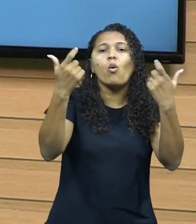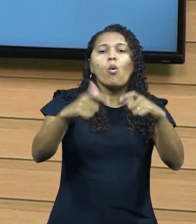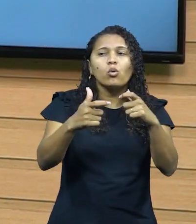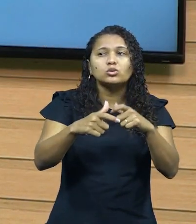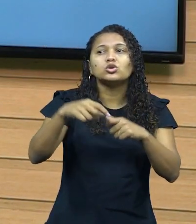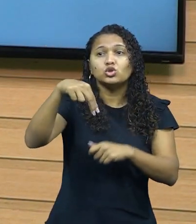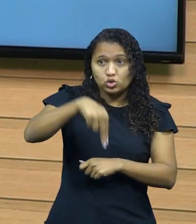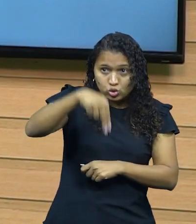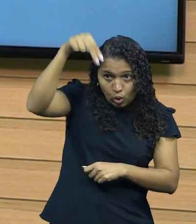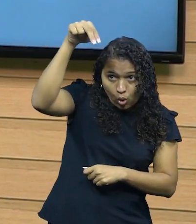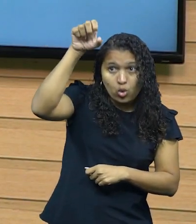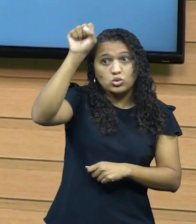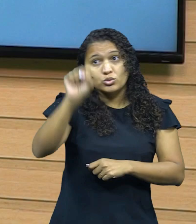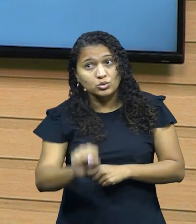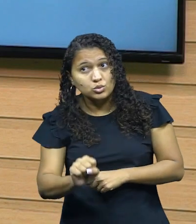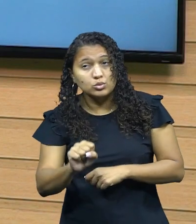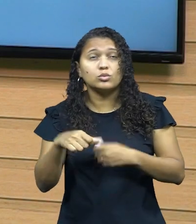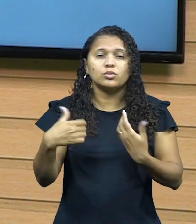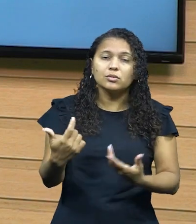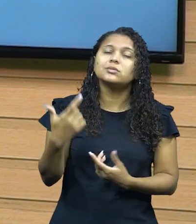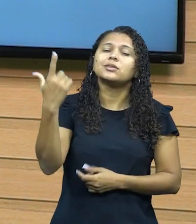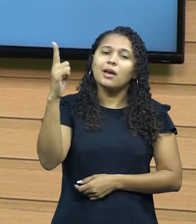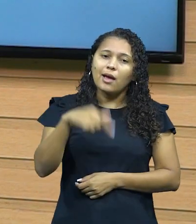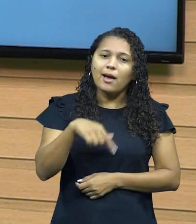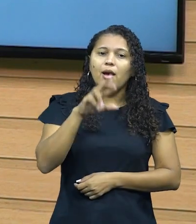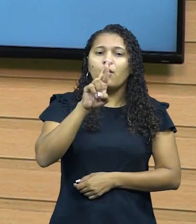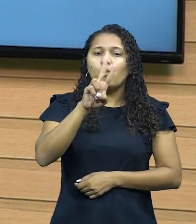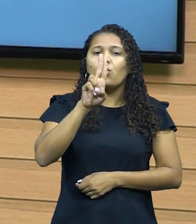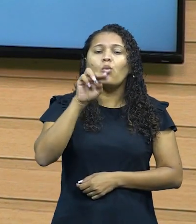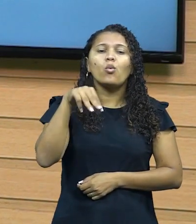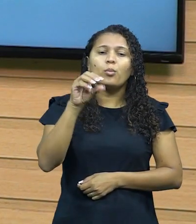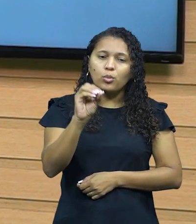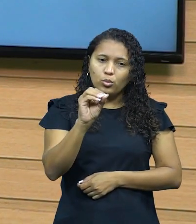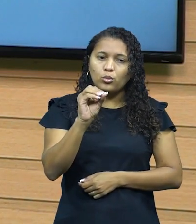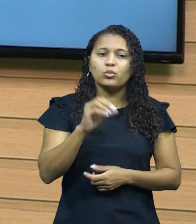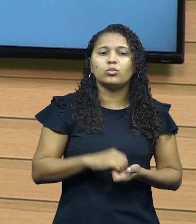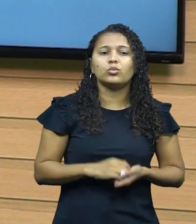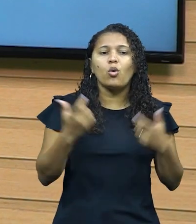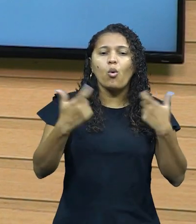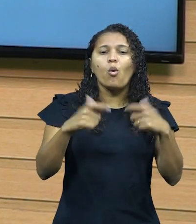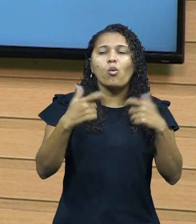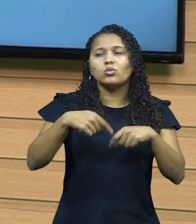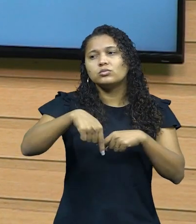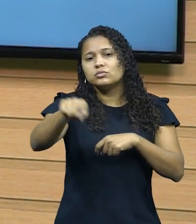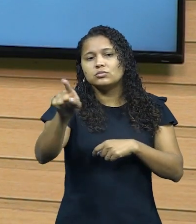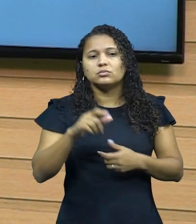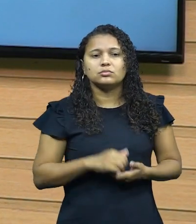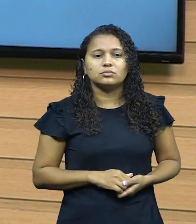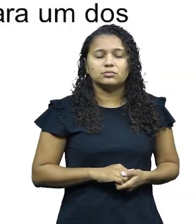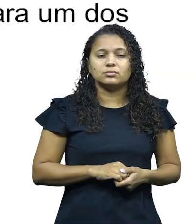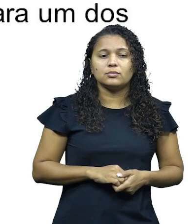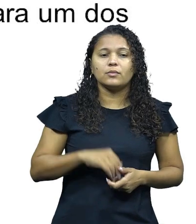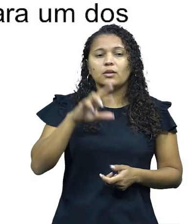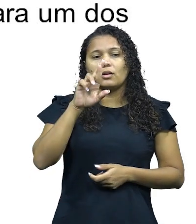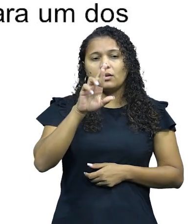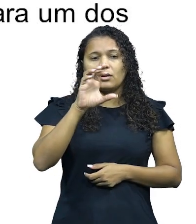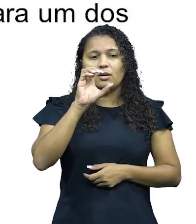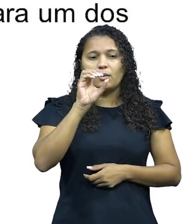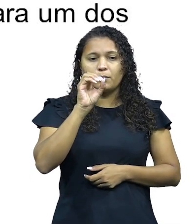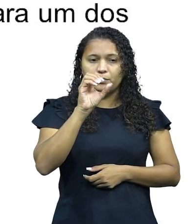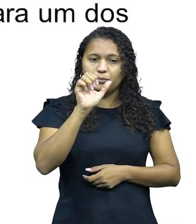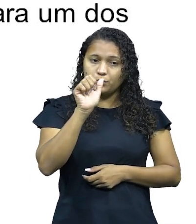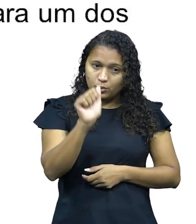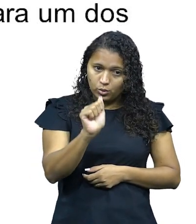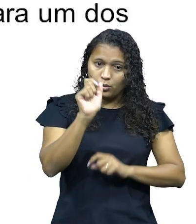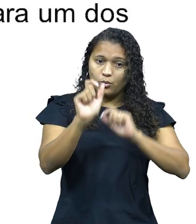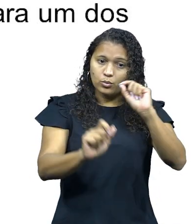direção para onde aquele navio ele está indo, aonde aquela embarcação está indo. E a